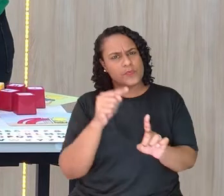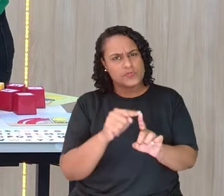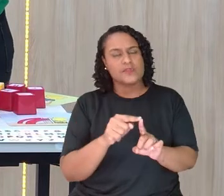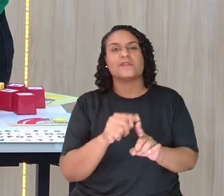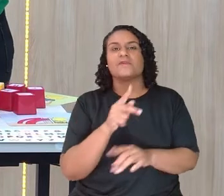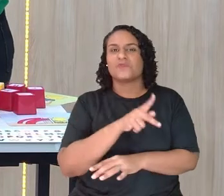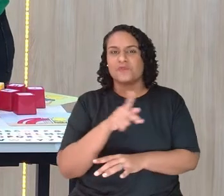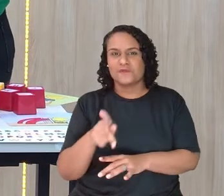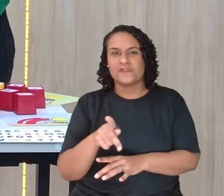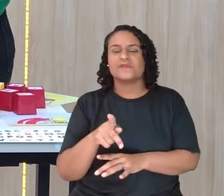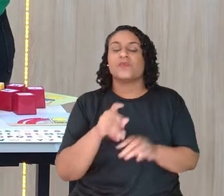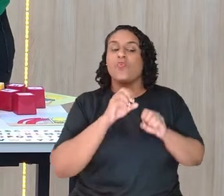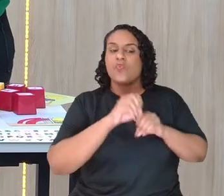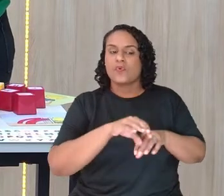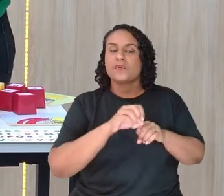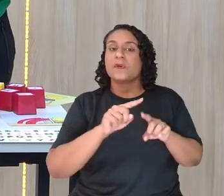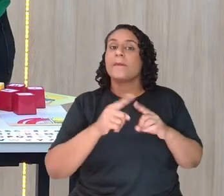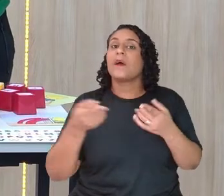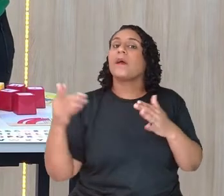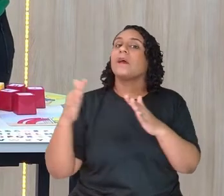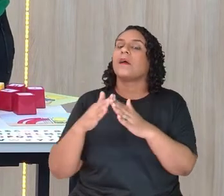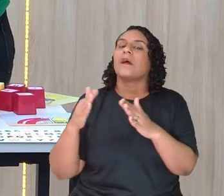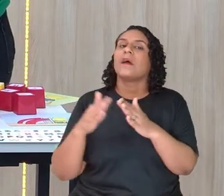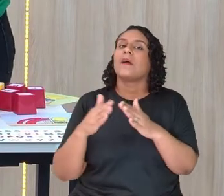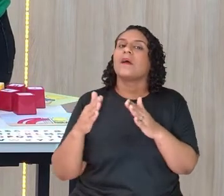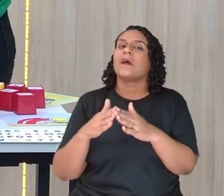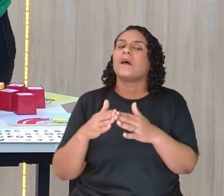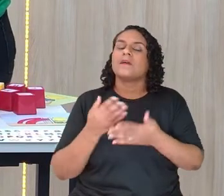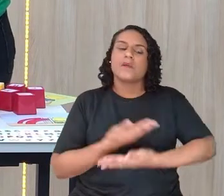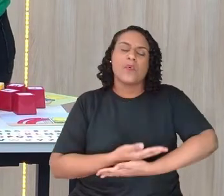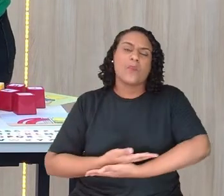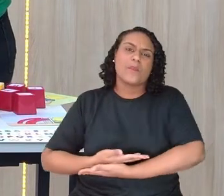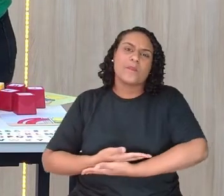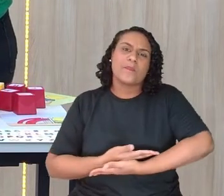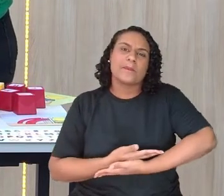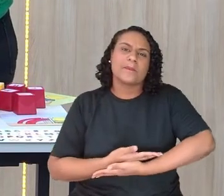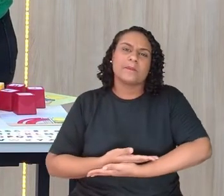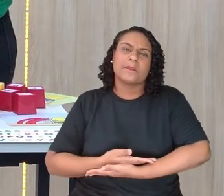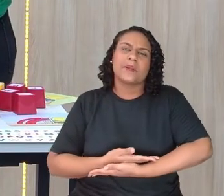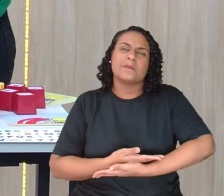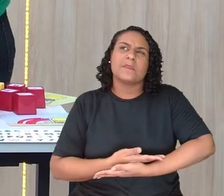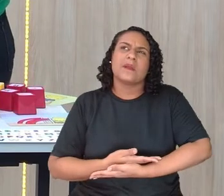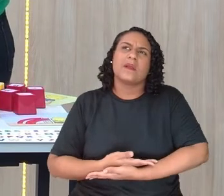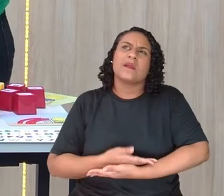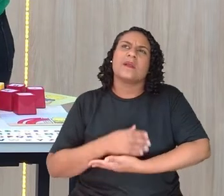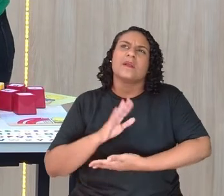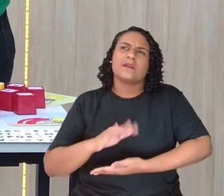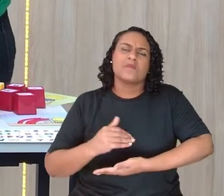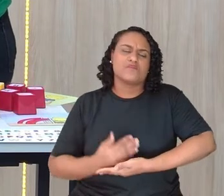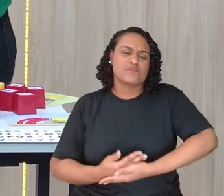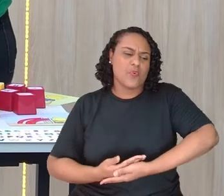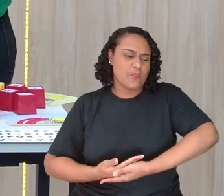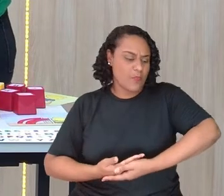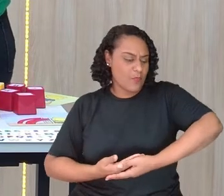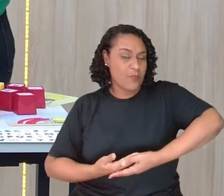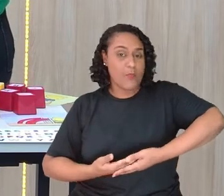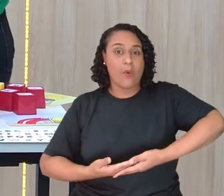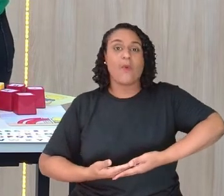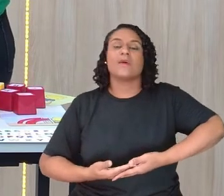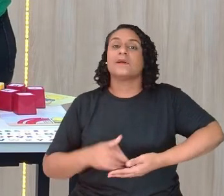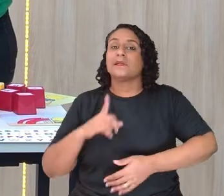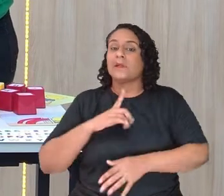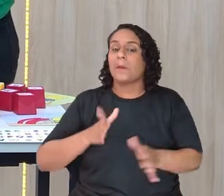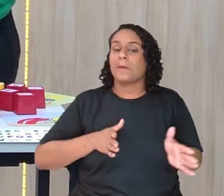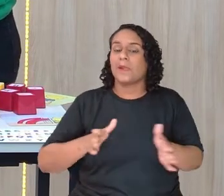do professor. Mas em casa, quando o bebê, ele já está ficando mais crescidinho. Então, ele tem